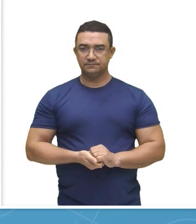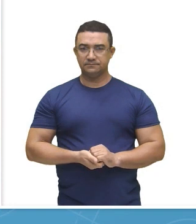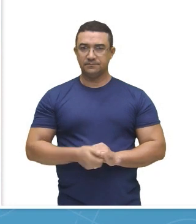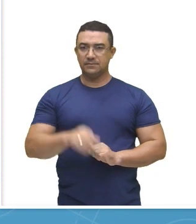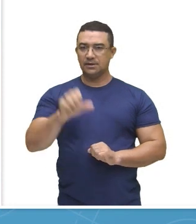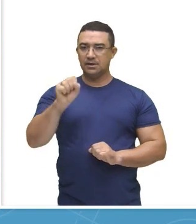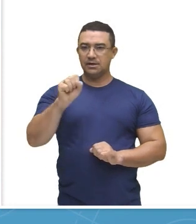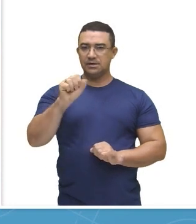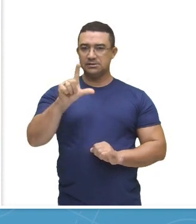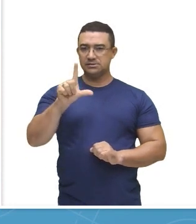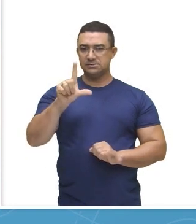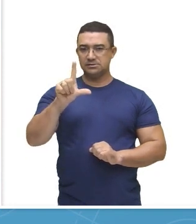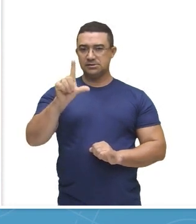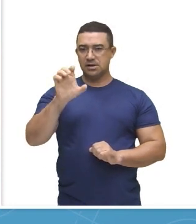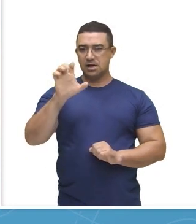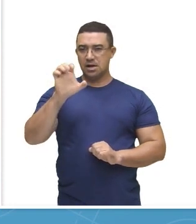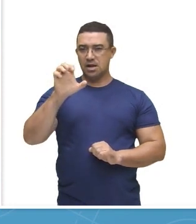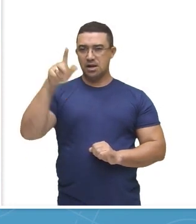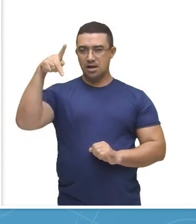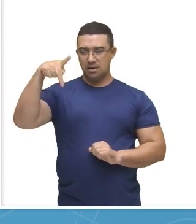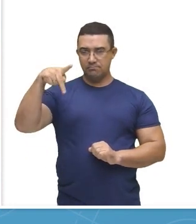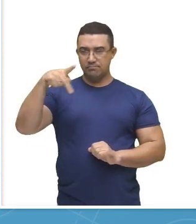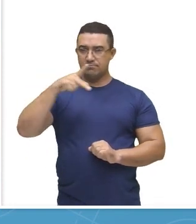Continuando. Olha Dormir. aqui, gente.